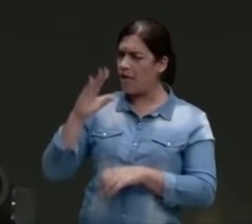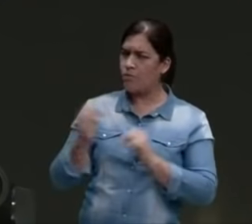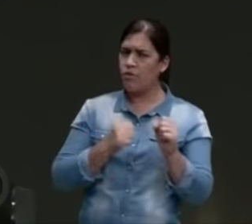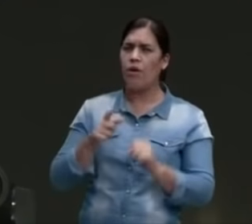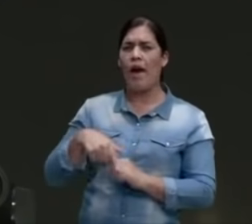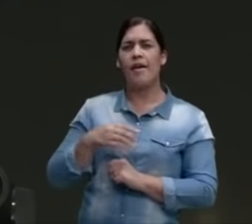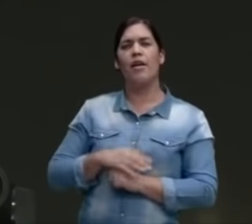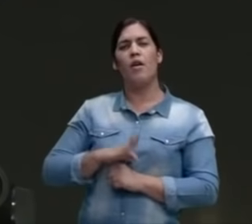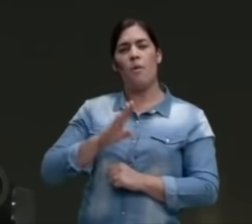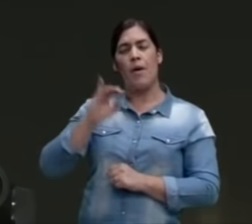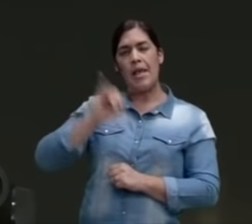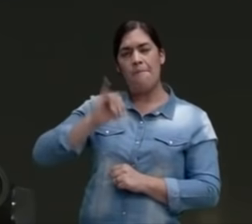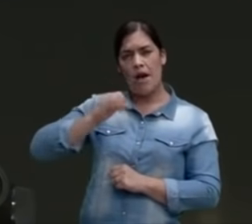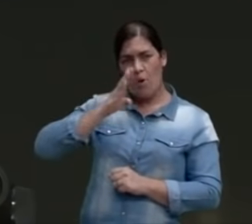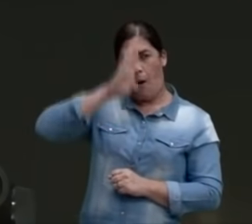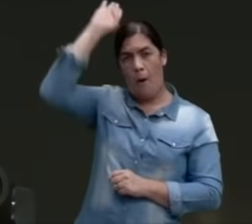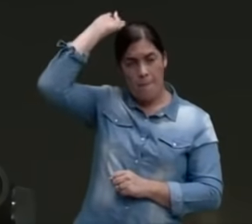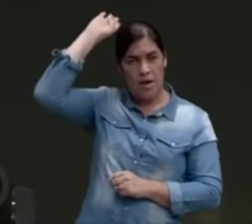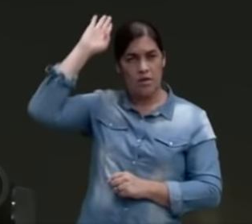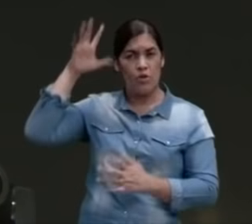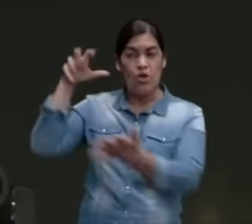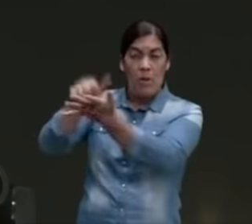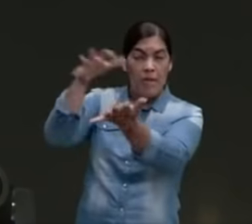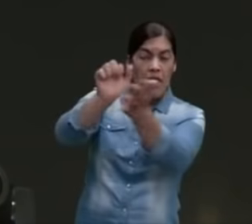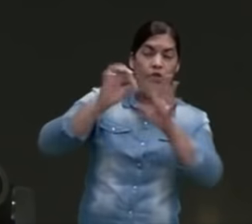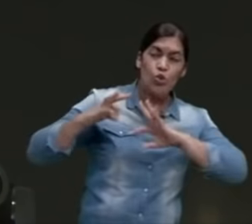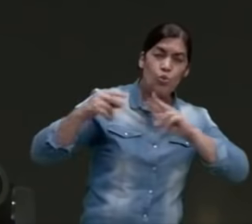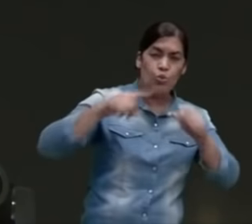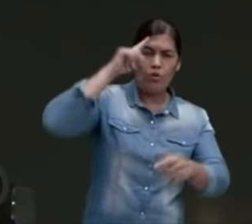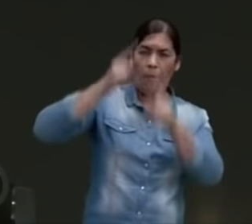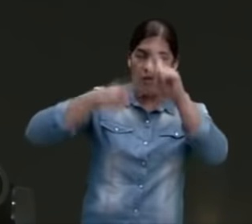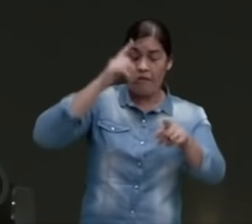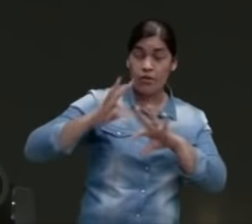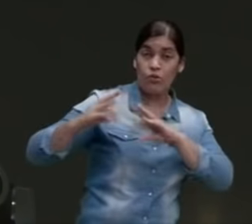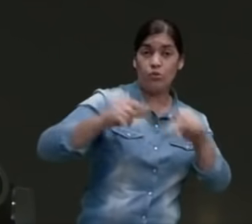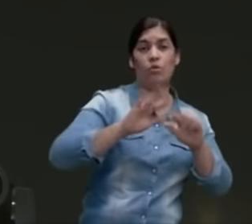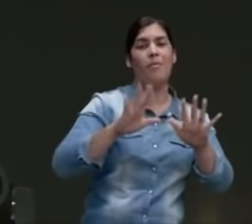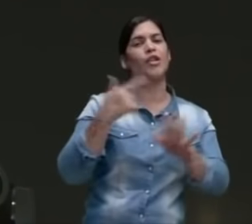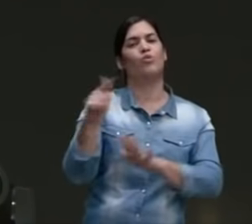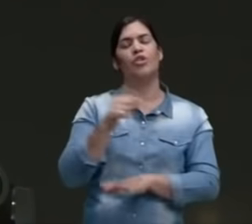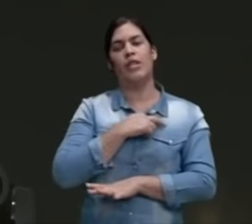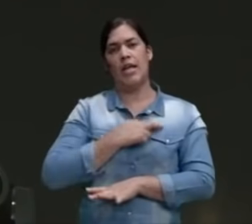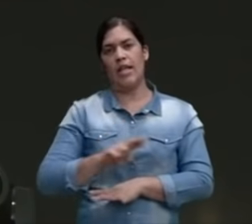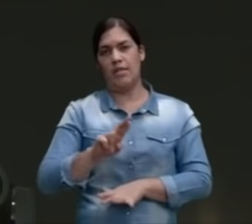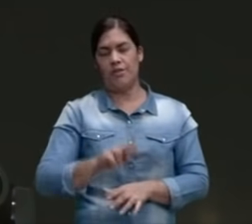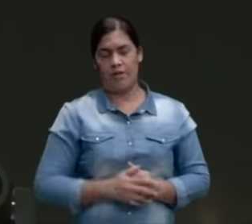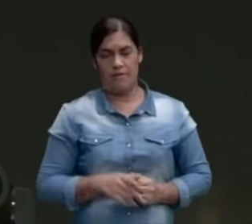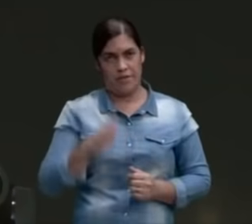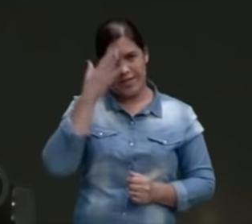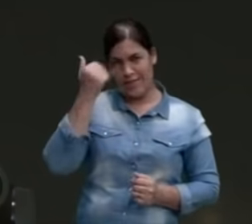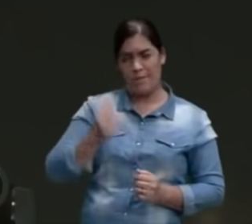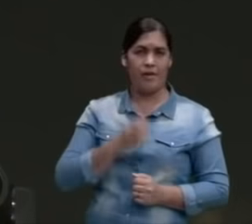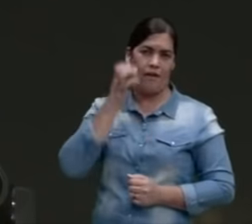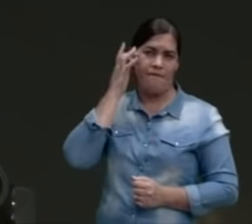chegavam nas cidades, acabavam com tudo, eles dominavam tudo, mas eles não tinham a religião. E você sabe que é muito